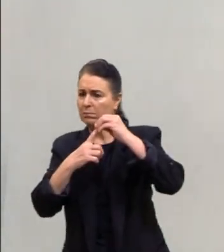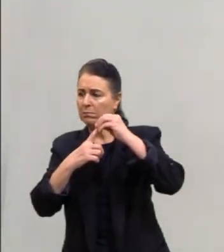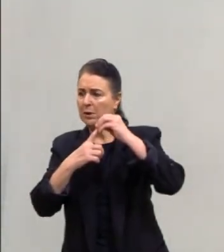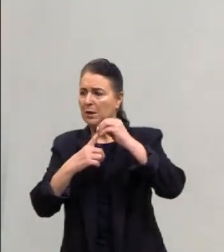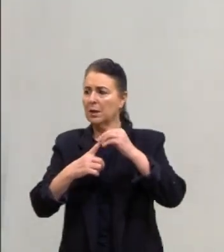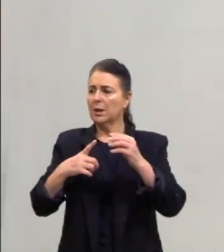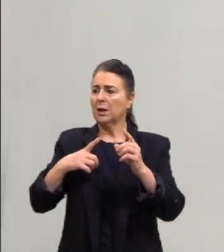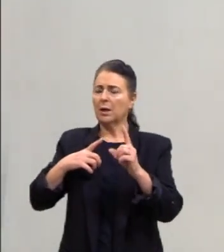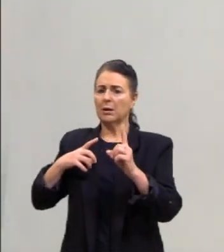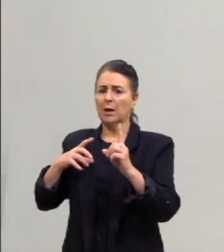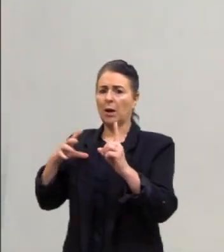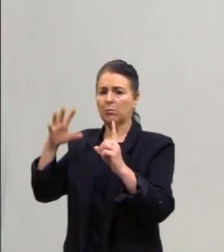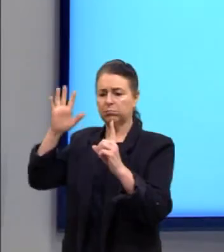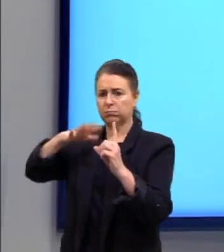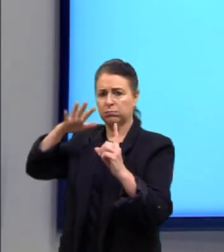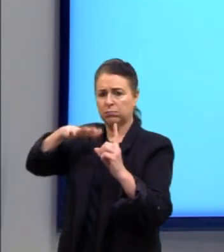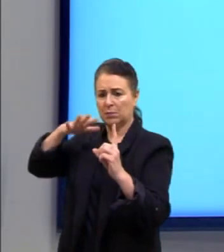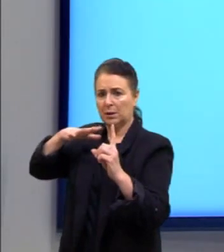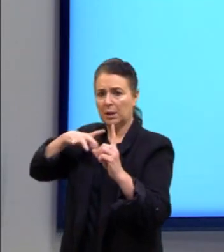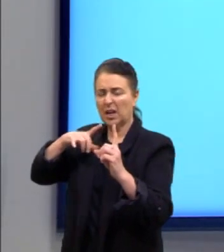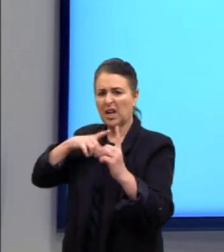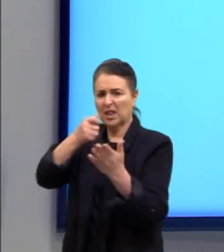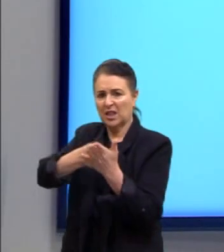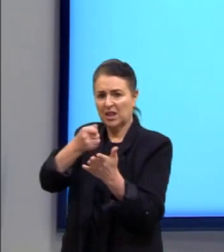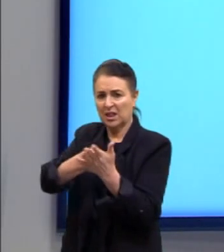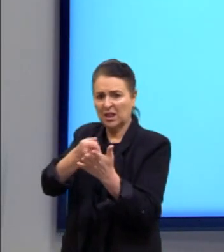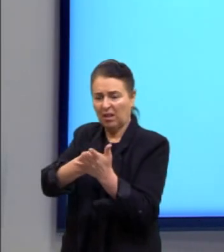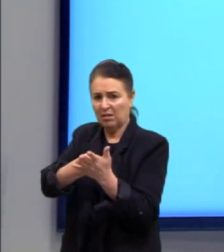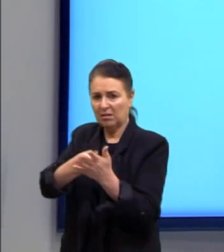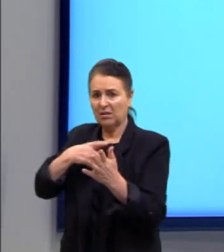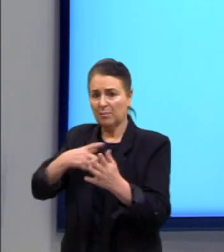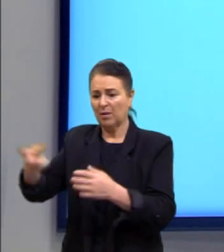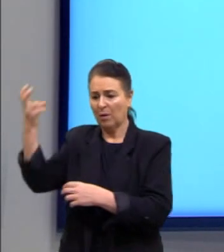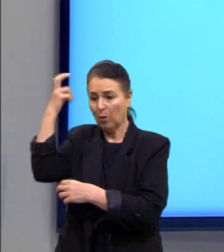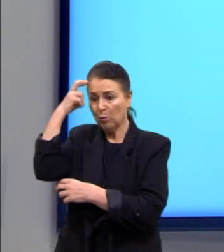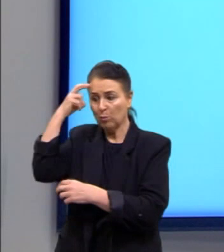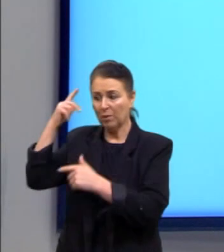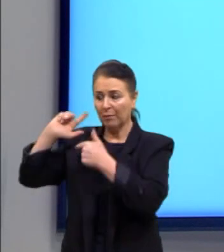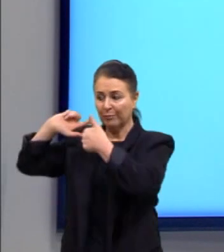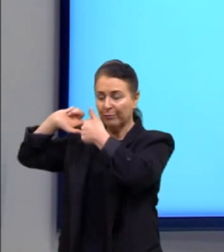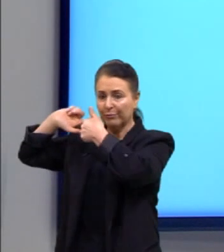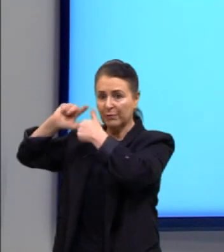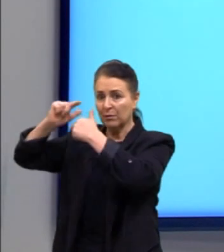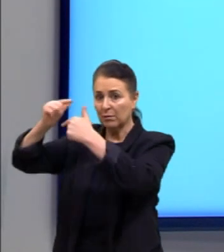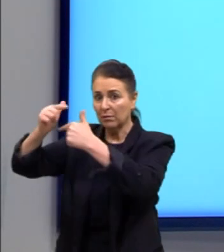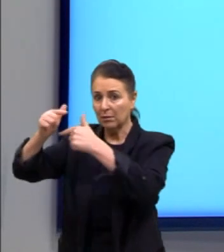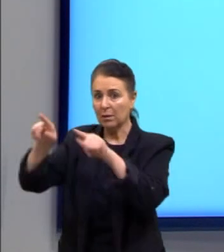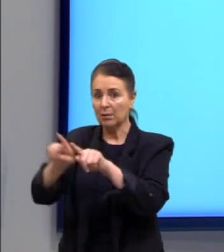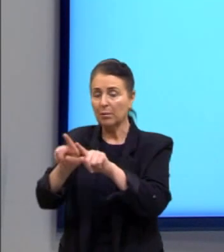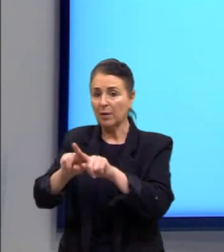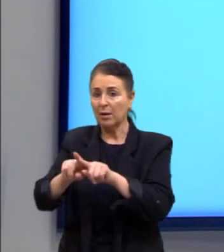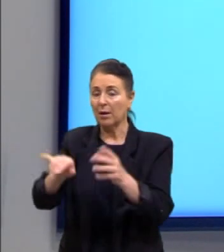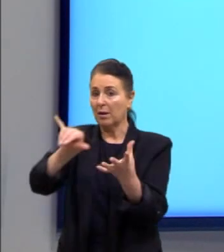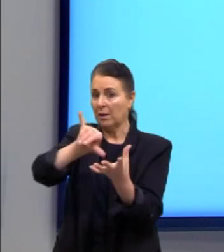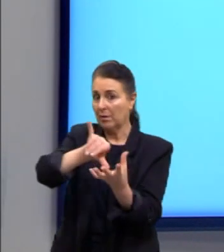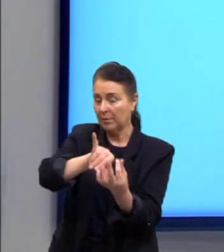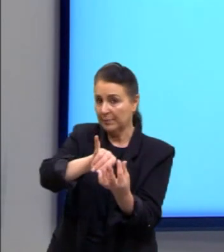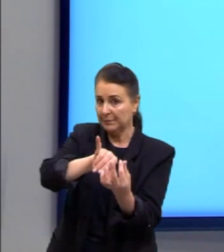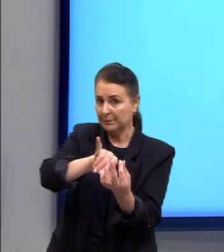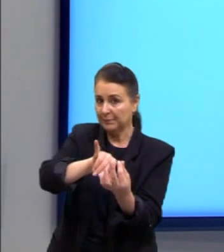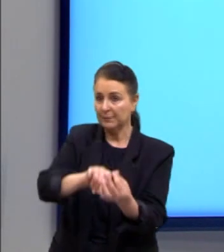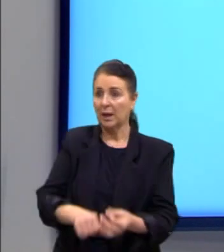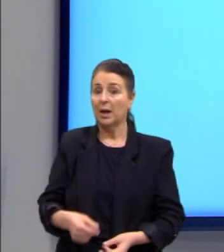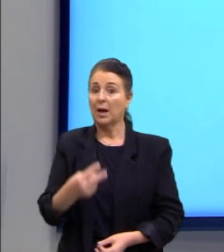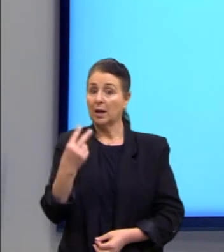mas também é uma tentativa de combater a cultura tradicional e a cultura capitalista então aqui a gente tem duas